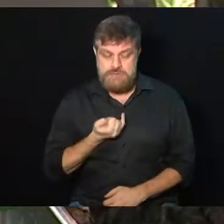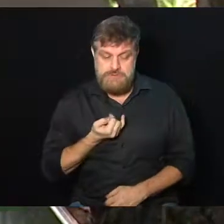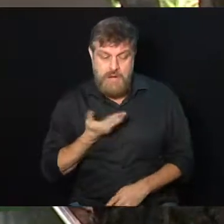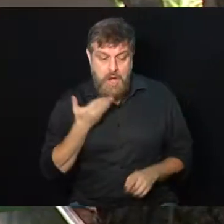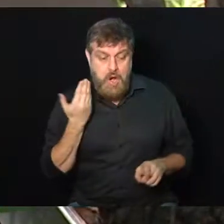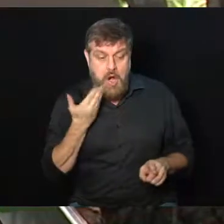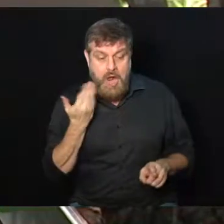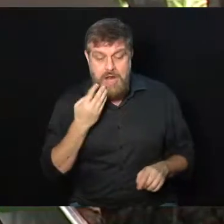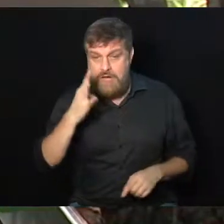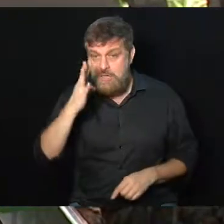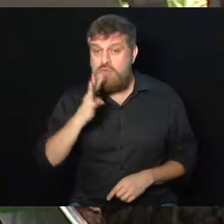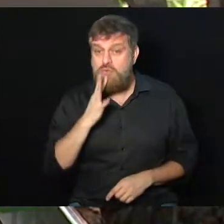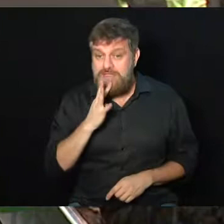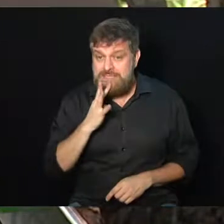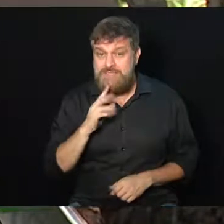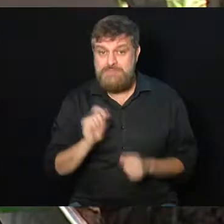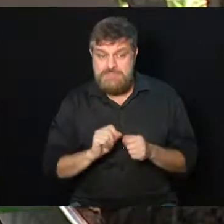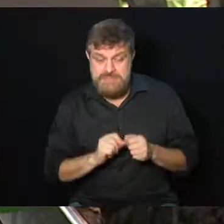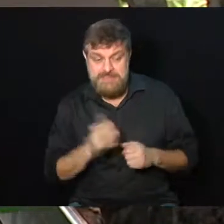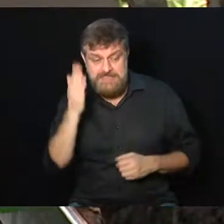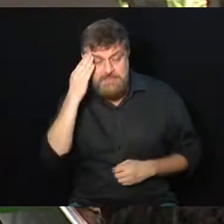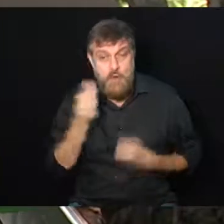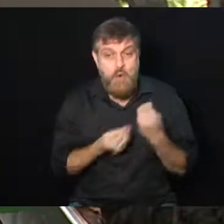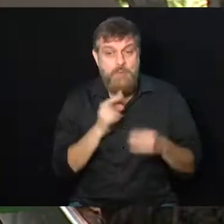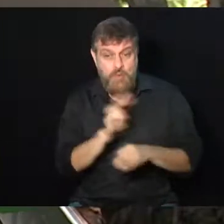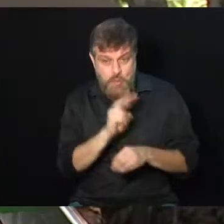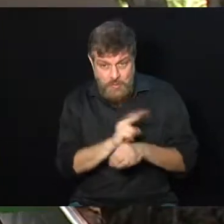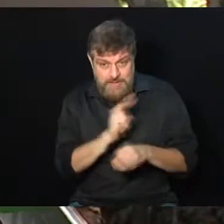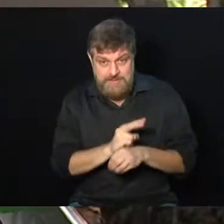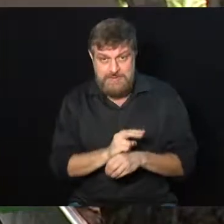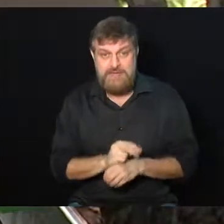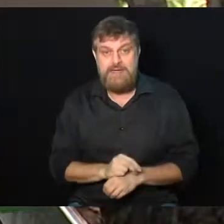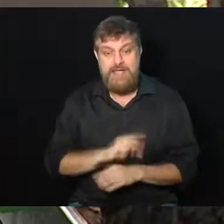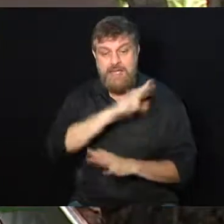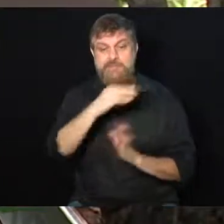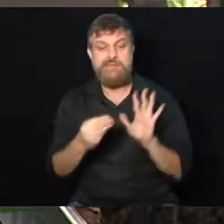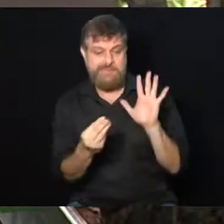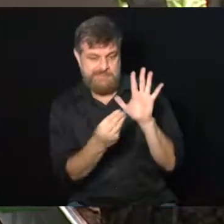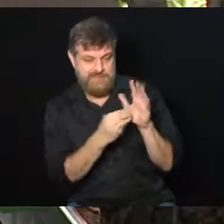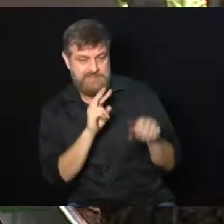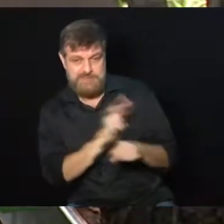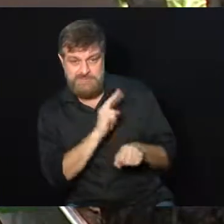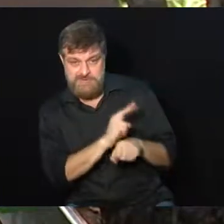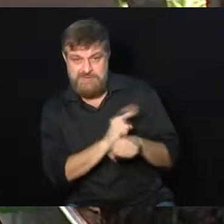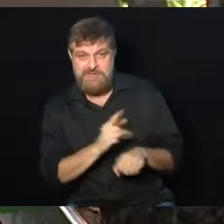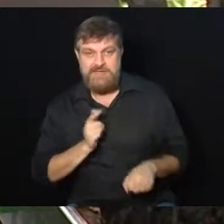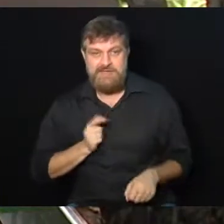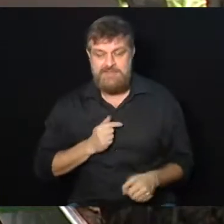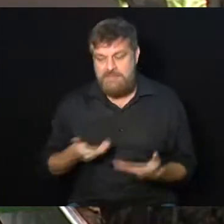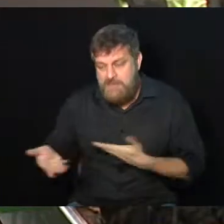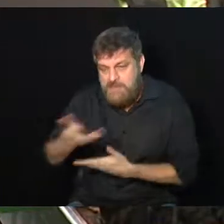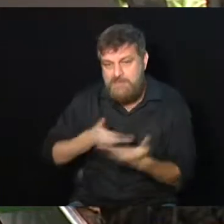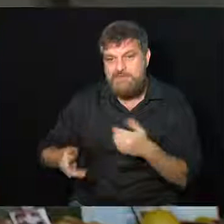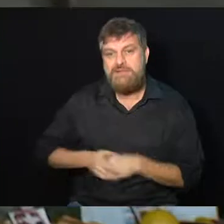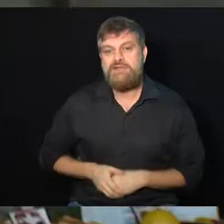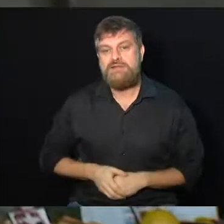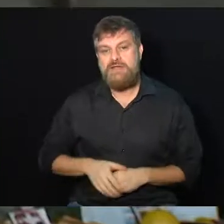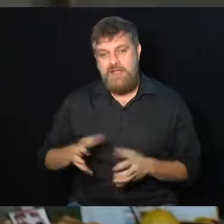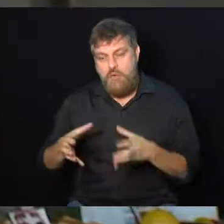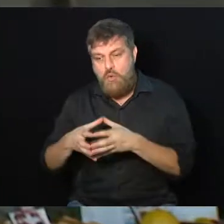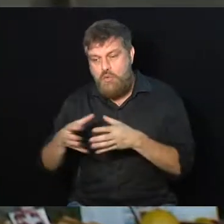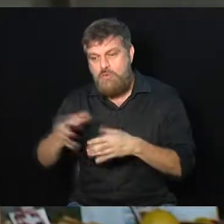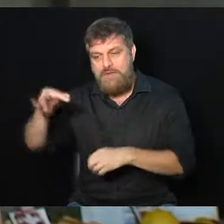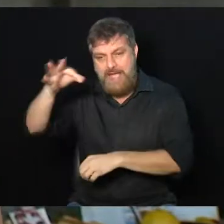poder conservá-las e, consequentemente, estar conservando o meio ambiente e o diálogo entre agricultura e apicultura. Então a gente